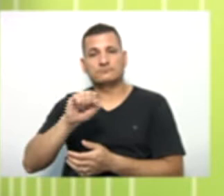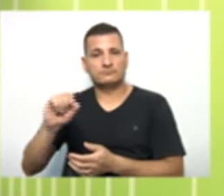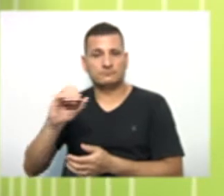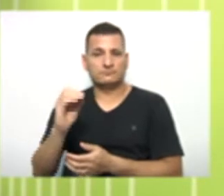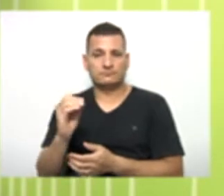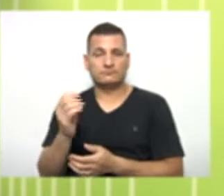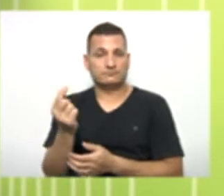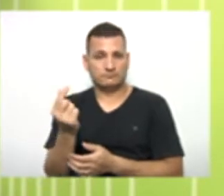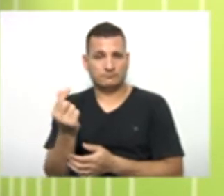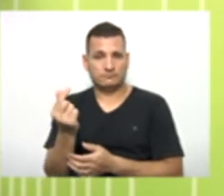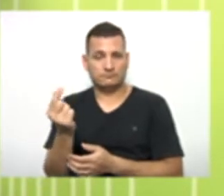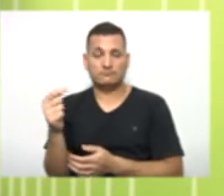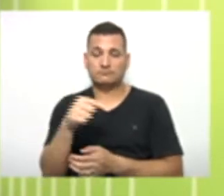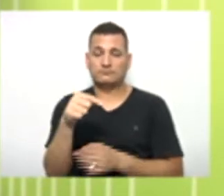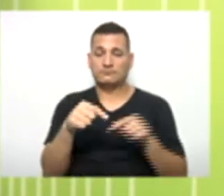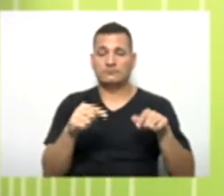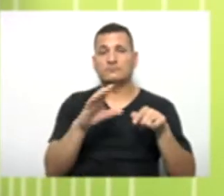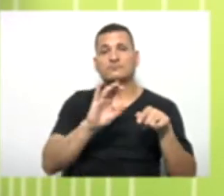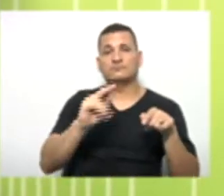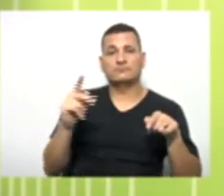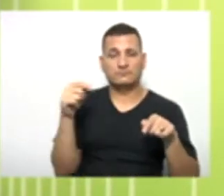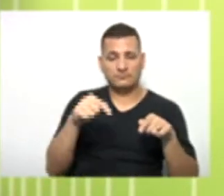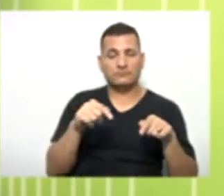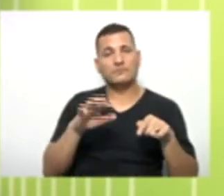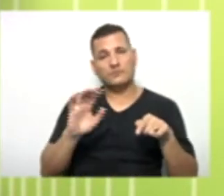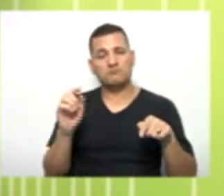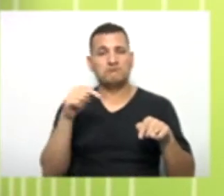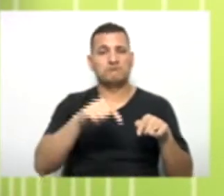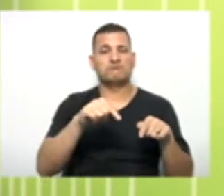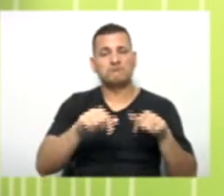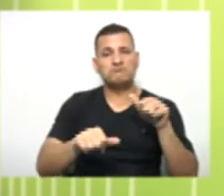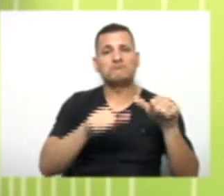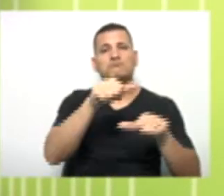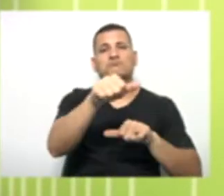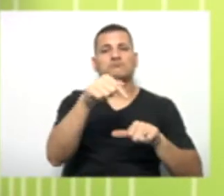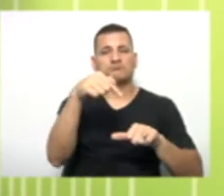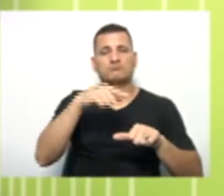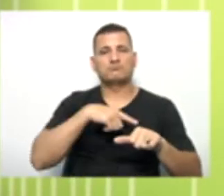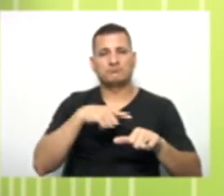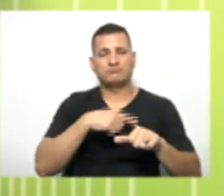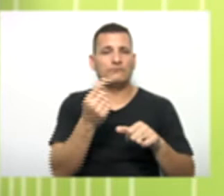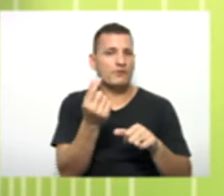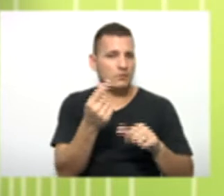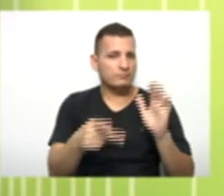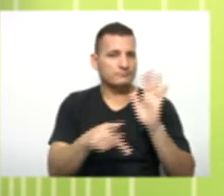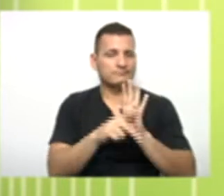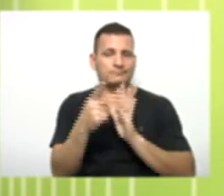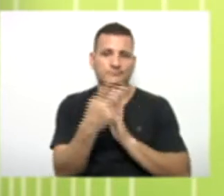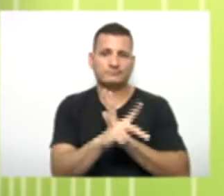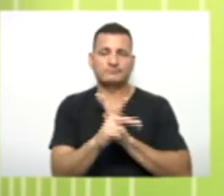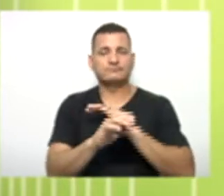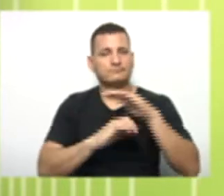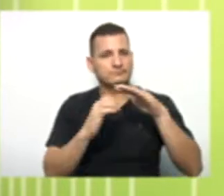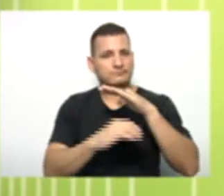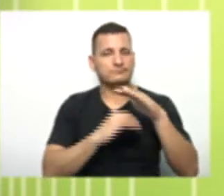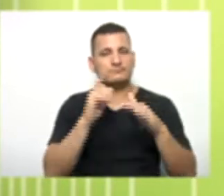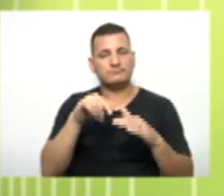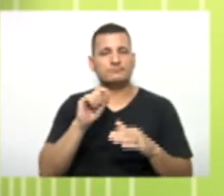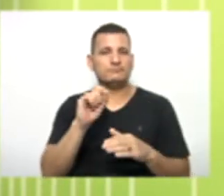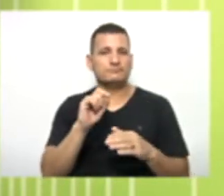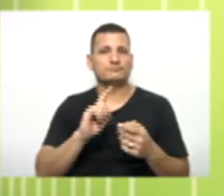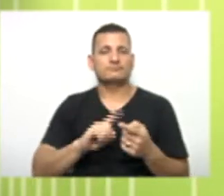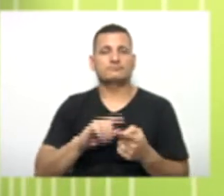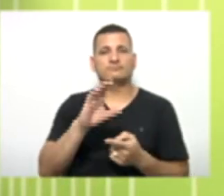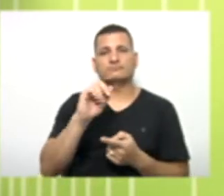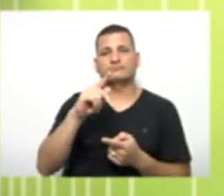cooperativa. Esse ingresso altera o patrimônio líquido da empresa, que é formado pelo capital